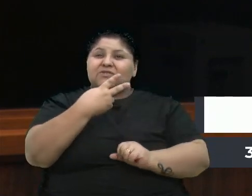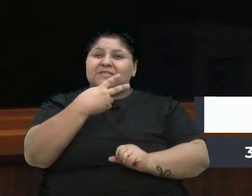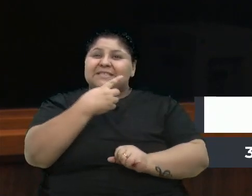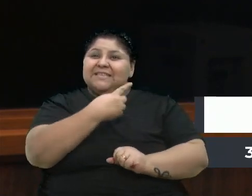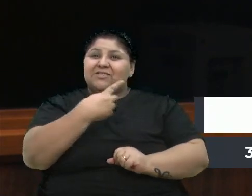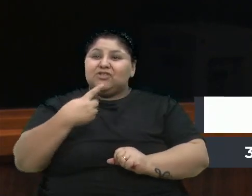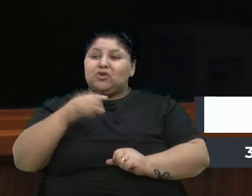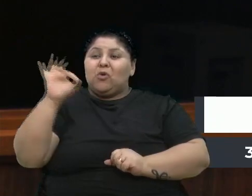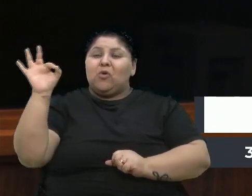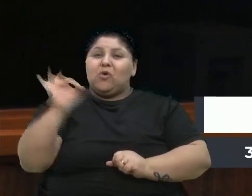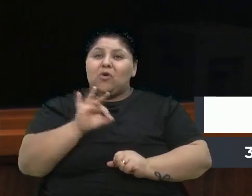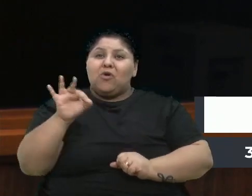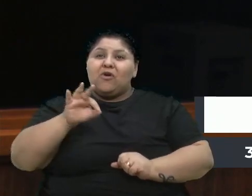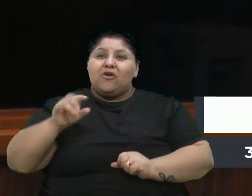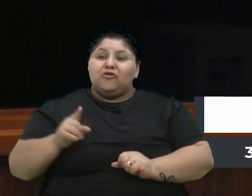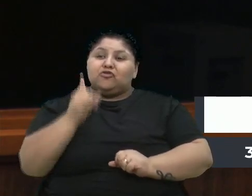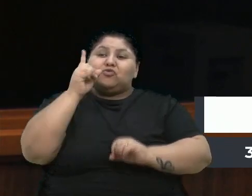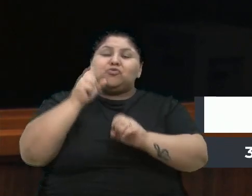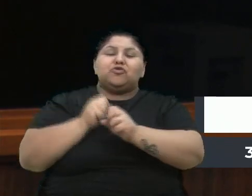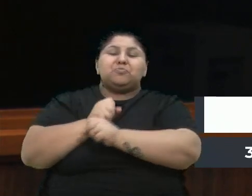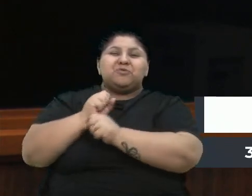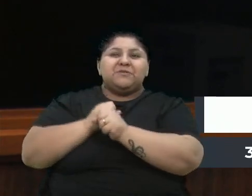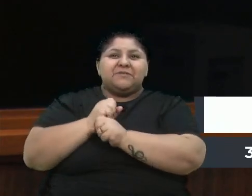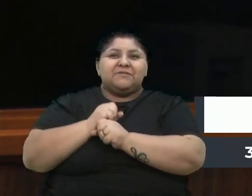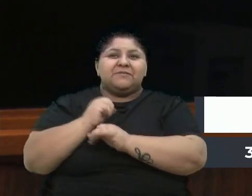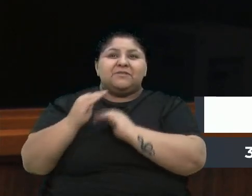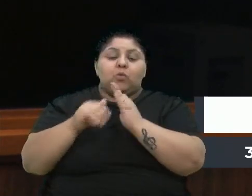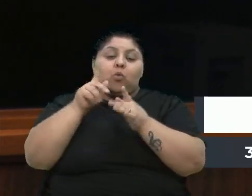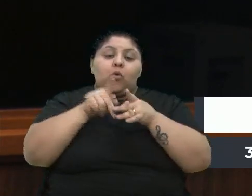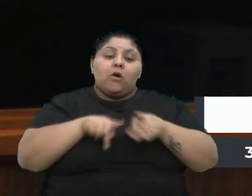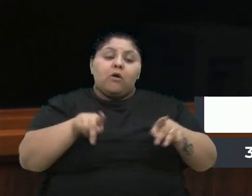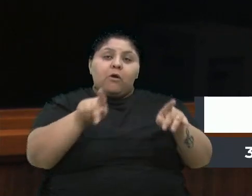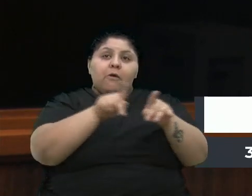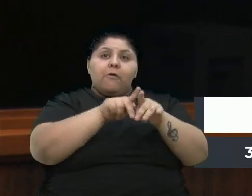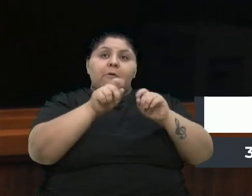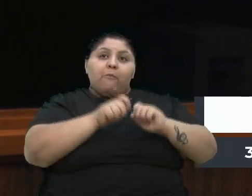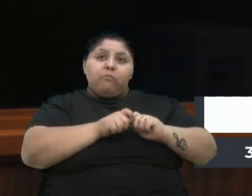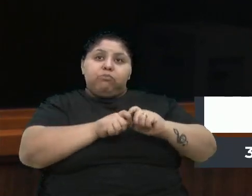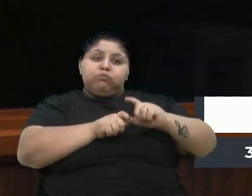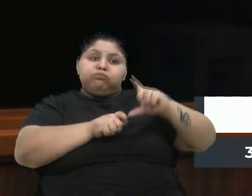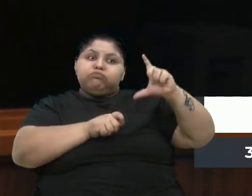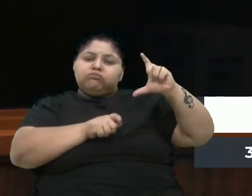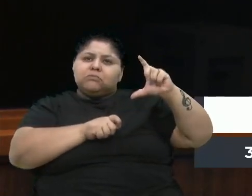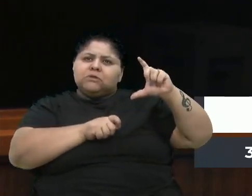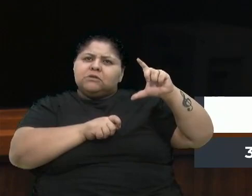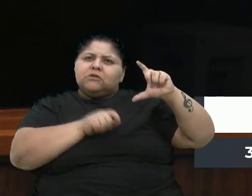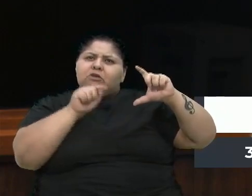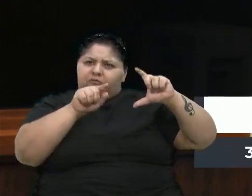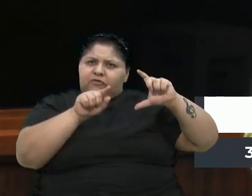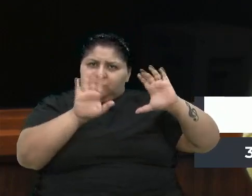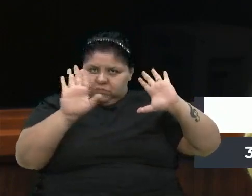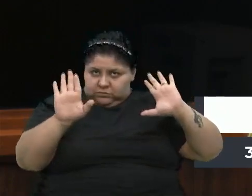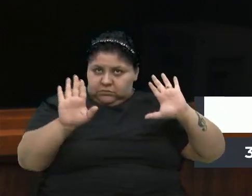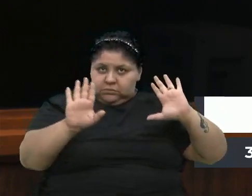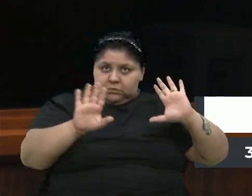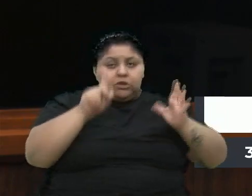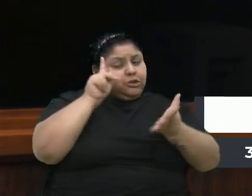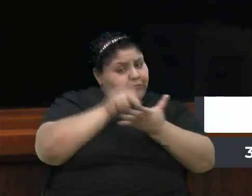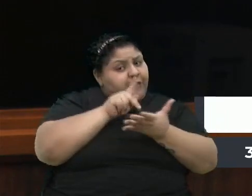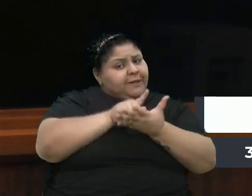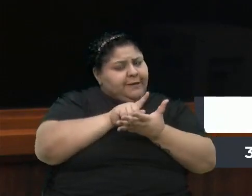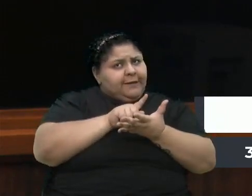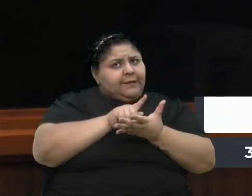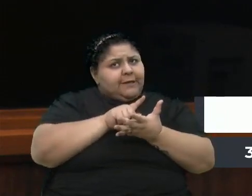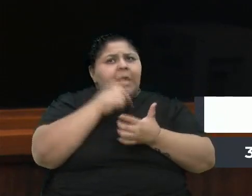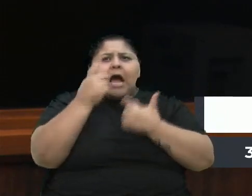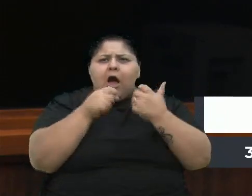211% nos últimos anos, quando a população aumentou 11%. Vocês acham? Não, sinceramente,